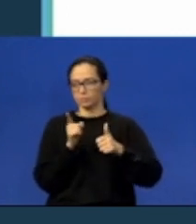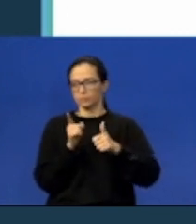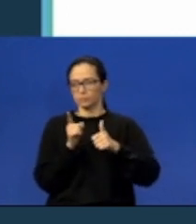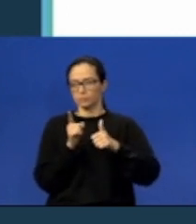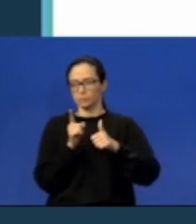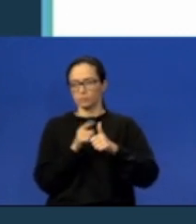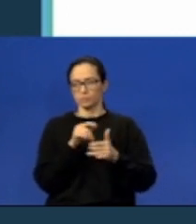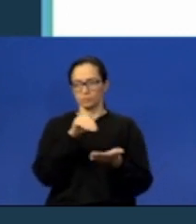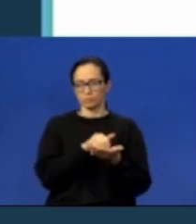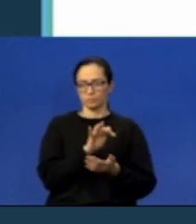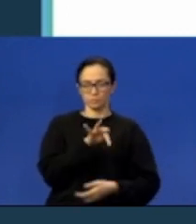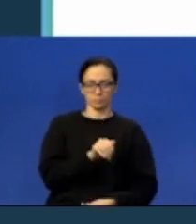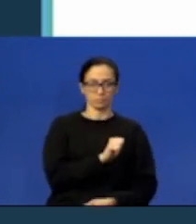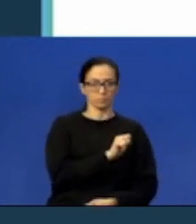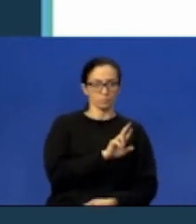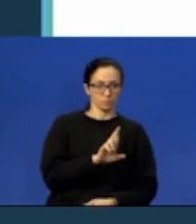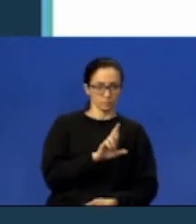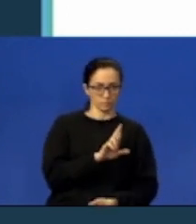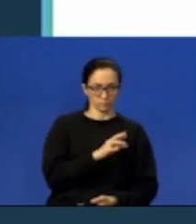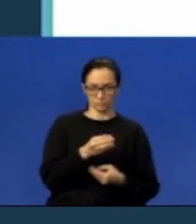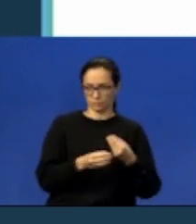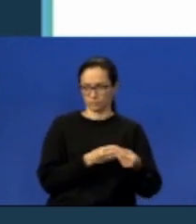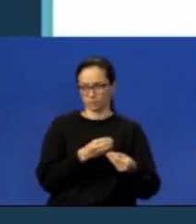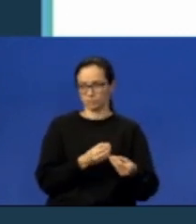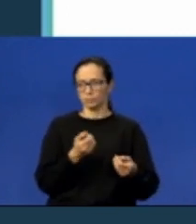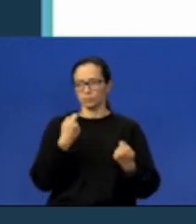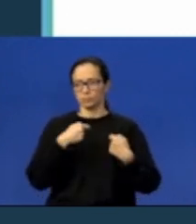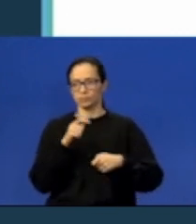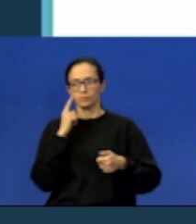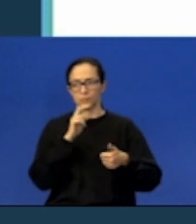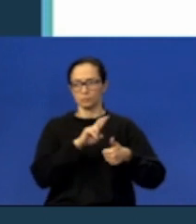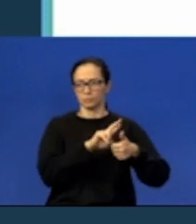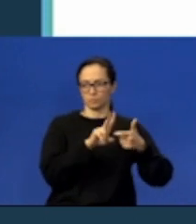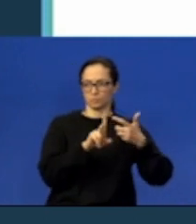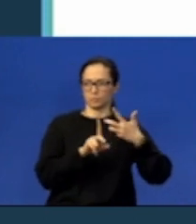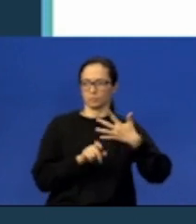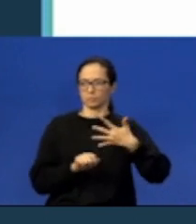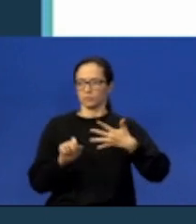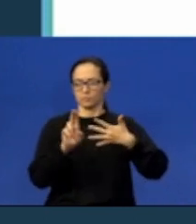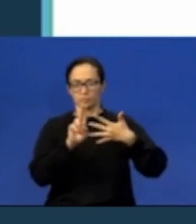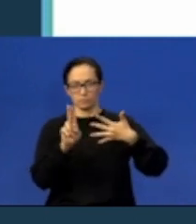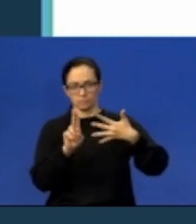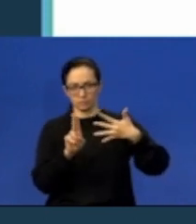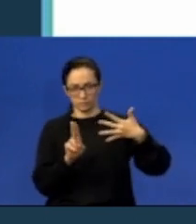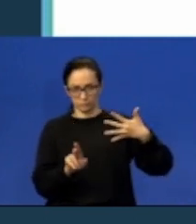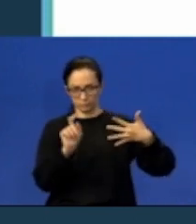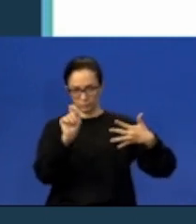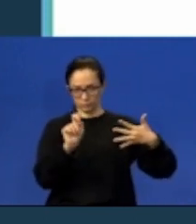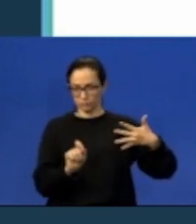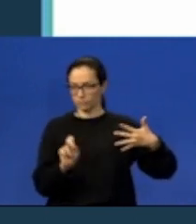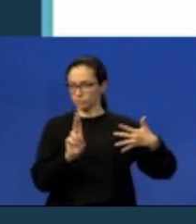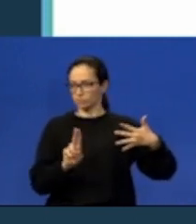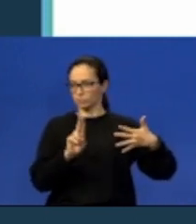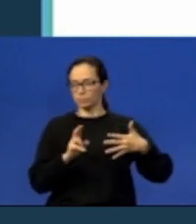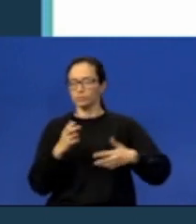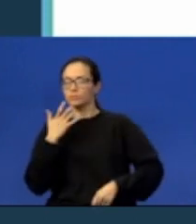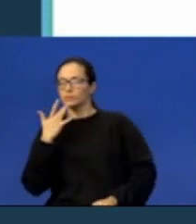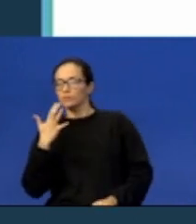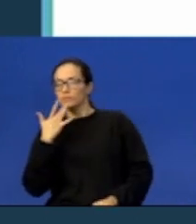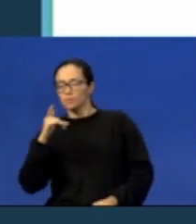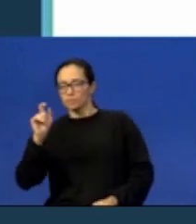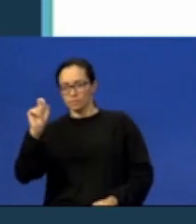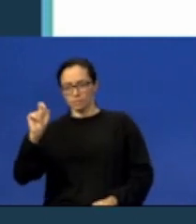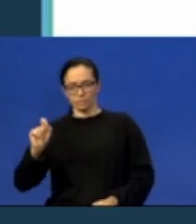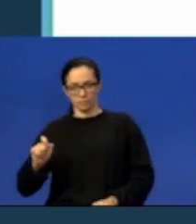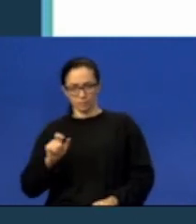de ter 3 terminologias, como a radiotransparência, a hipertransparência e a hiperlucência. E a